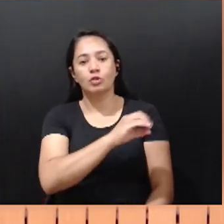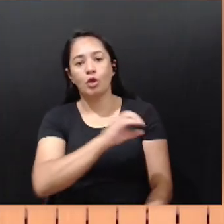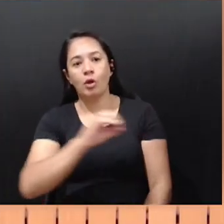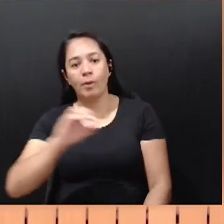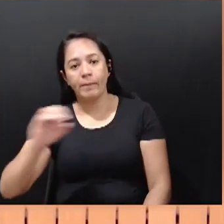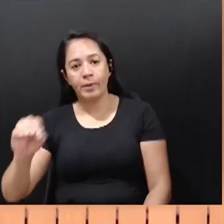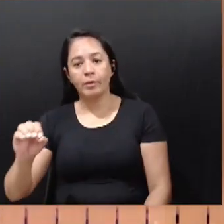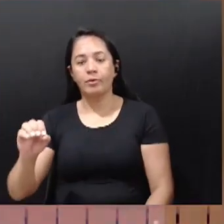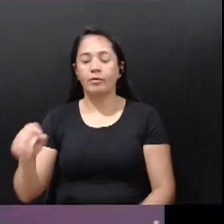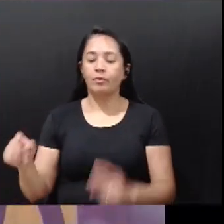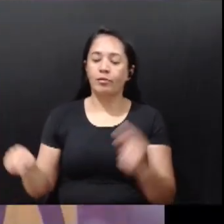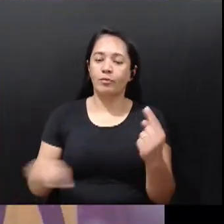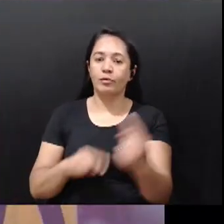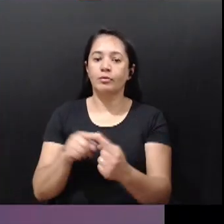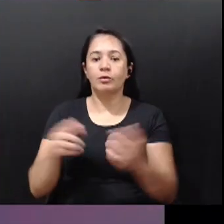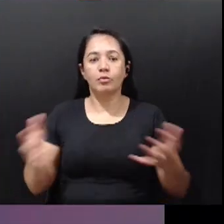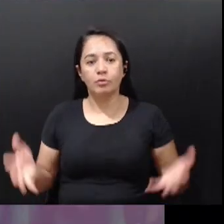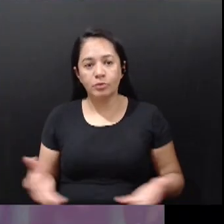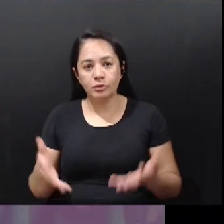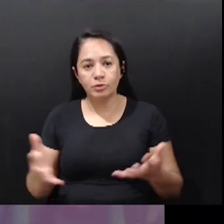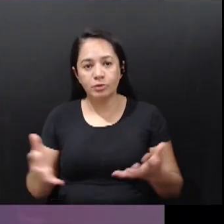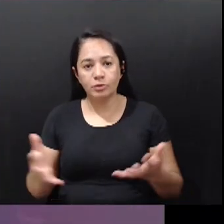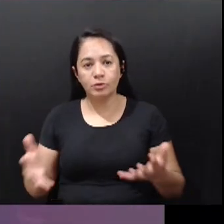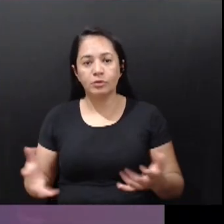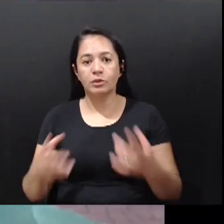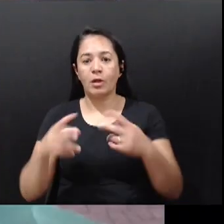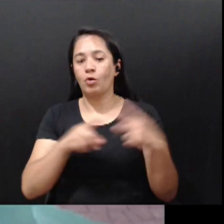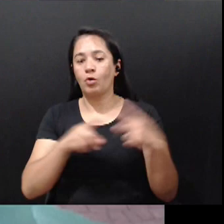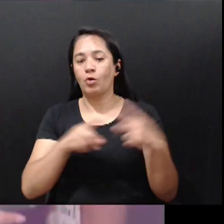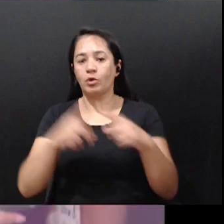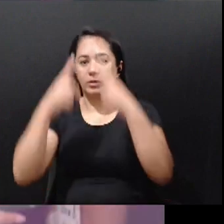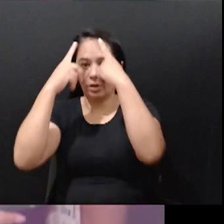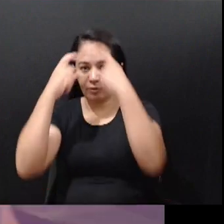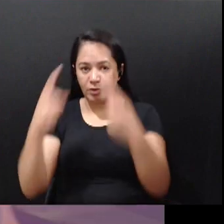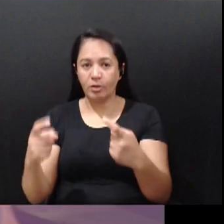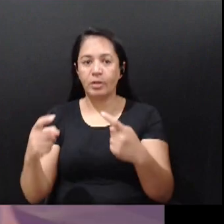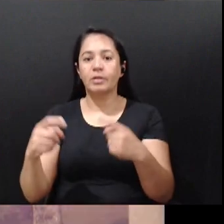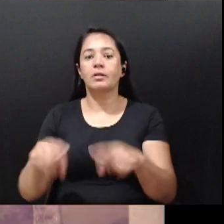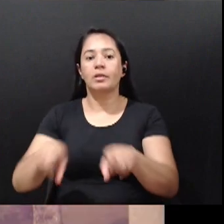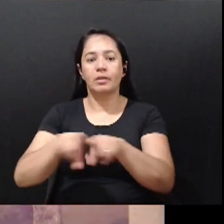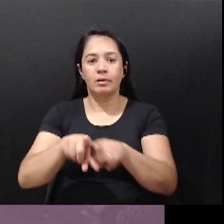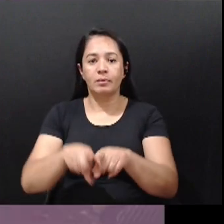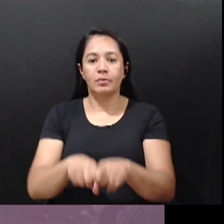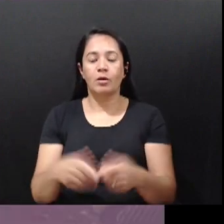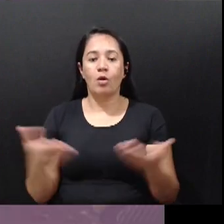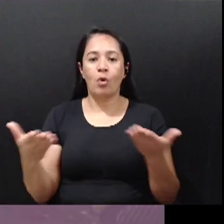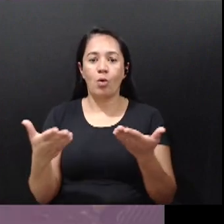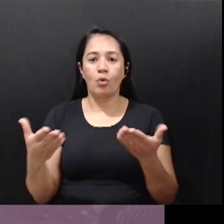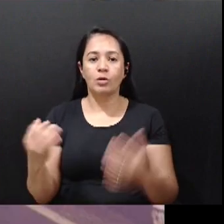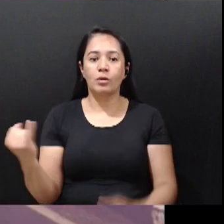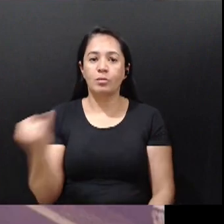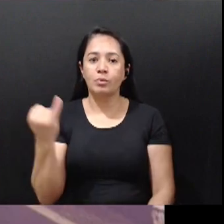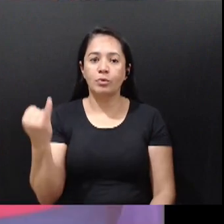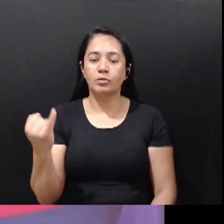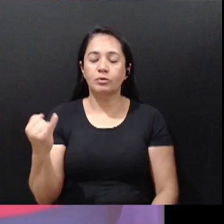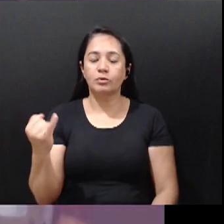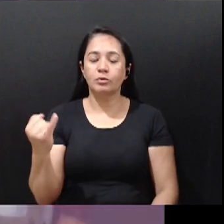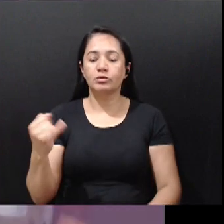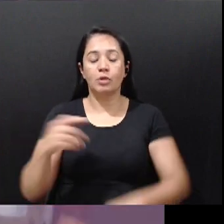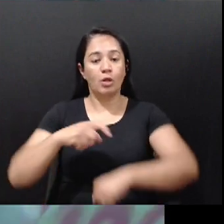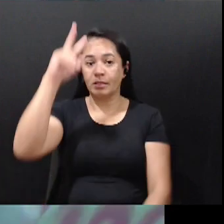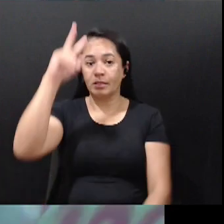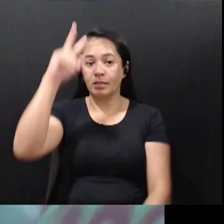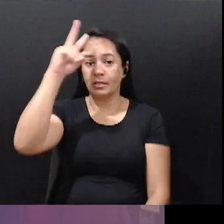a pobreza e a violência sexista. Estava lembrando também hoje, da importância desse momento na história